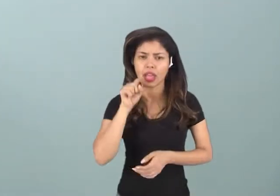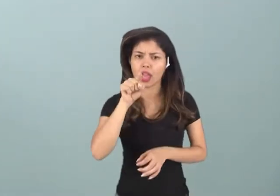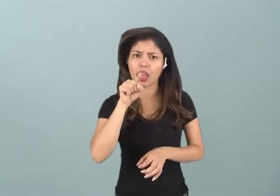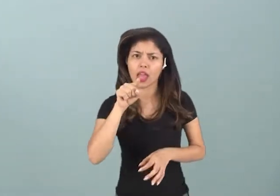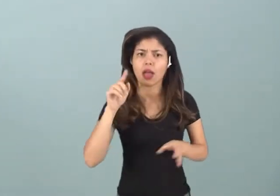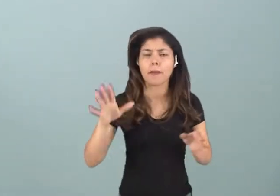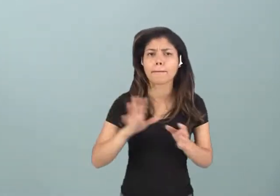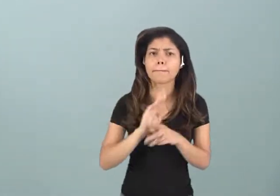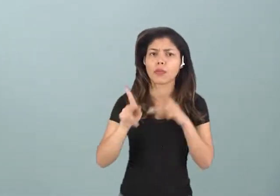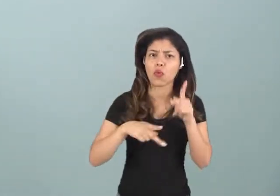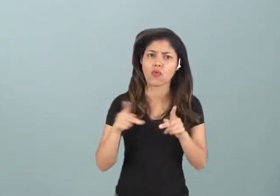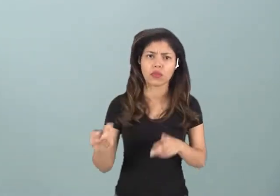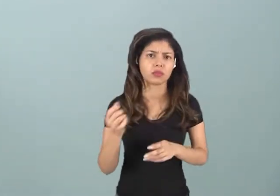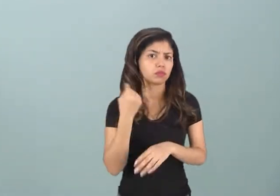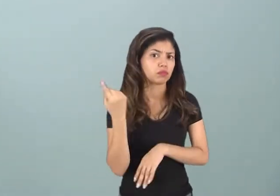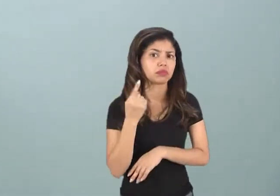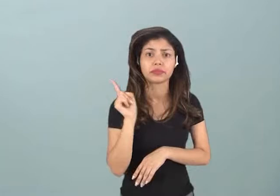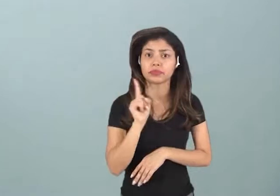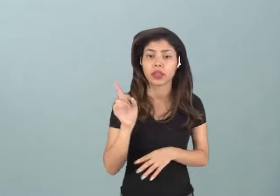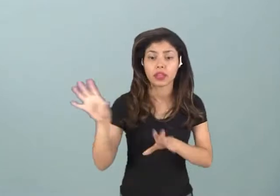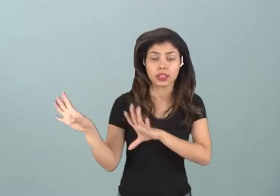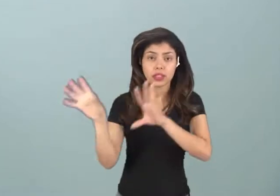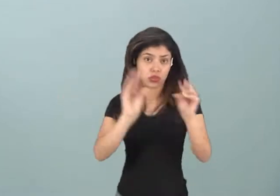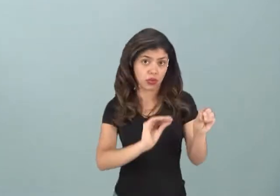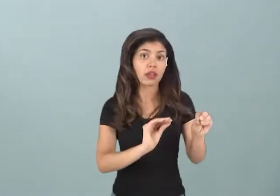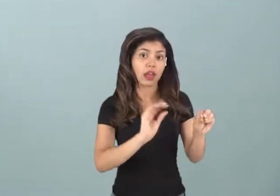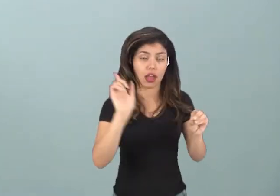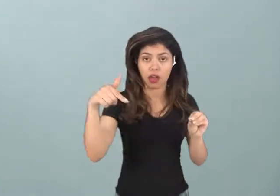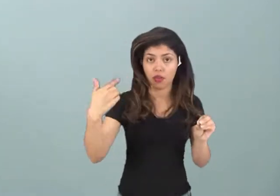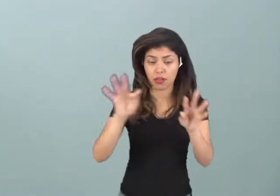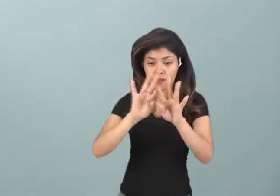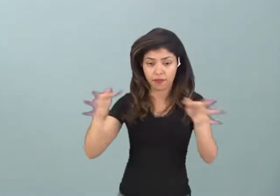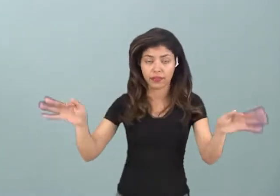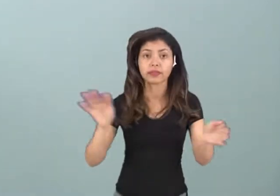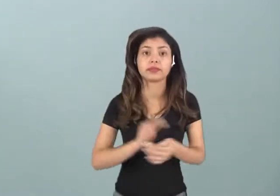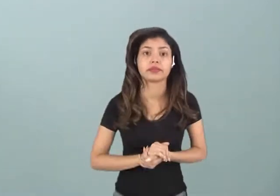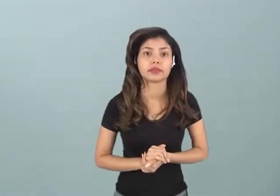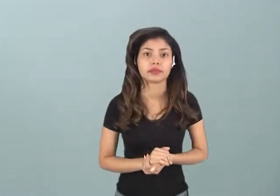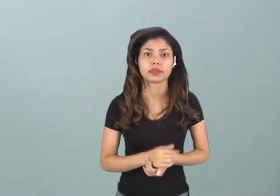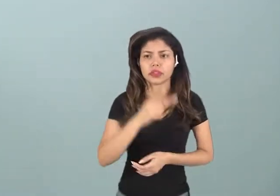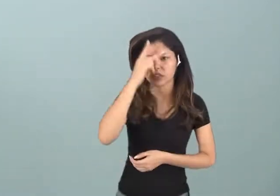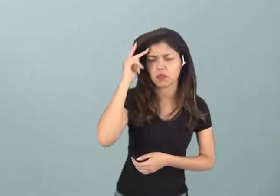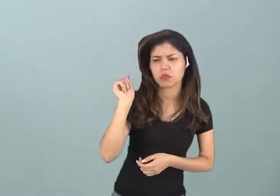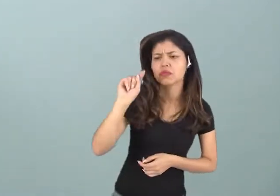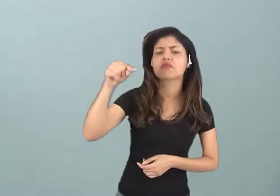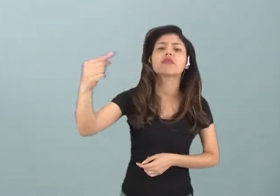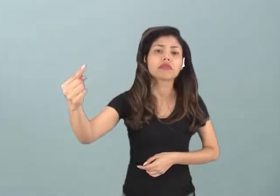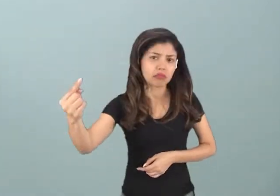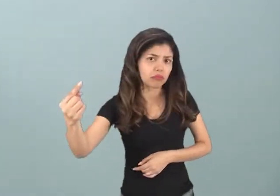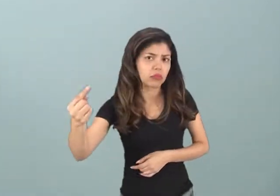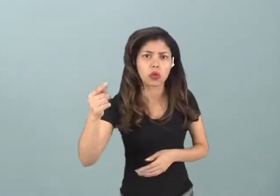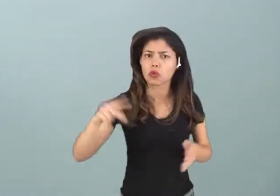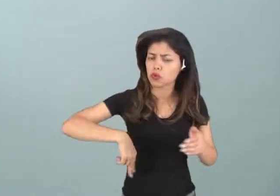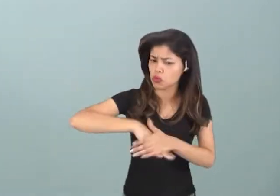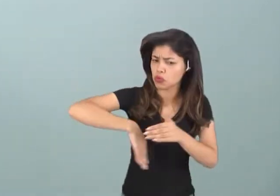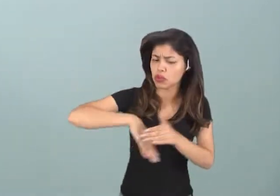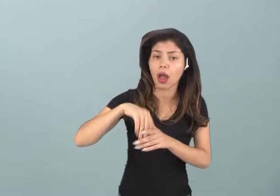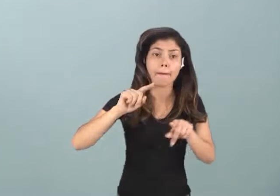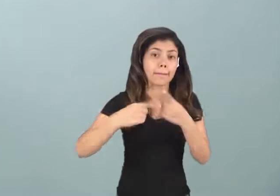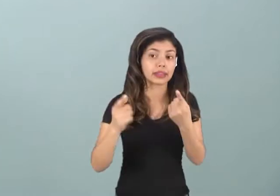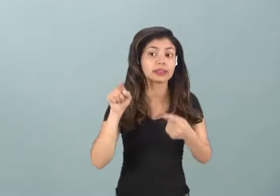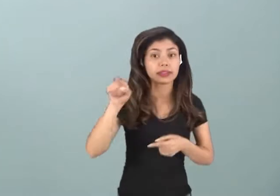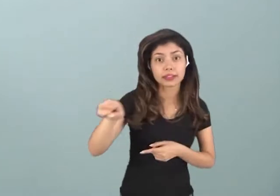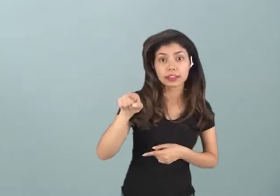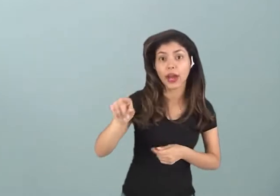consegui isolar. E se eu trouxer a segunda frase isolada, essa galera ali não joga, eu digo, mas ela, né, faz gol,